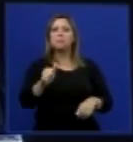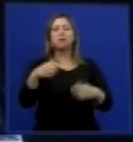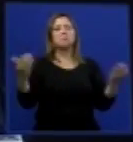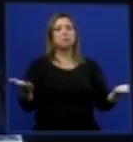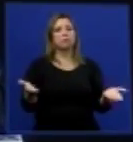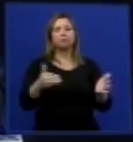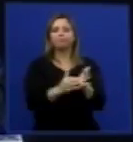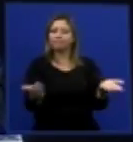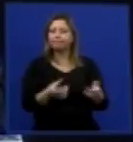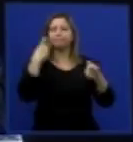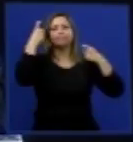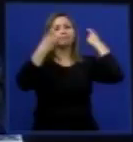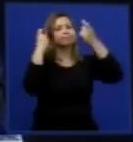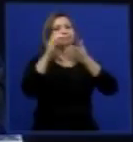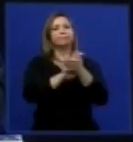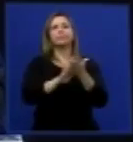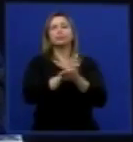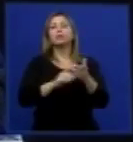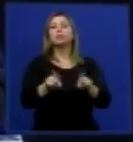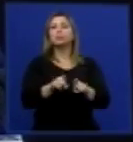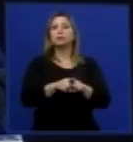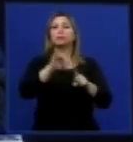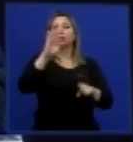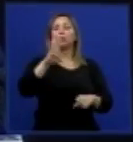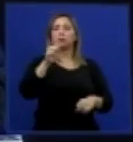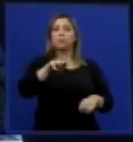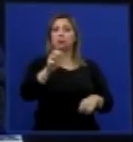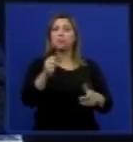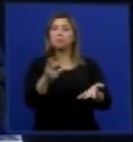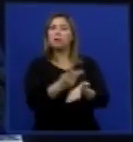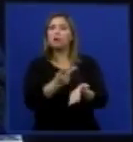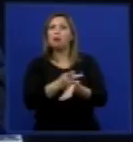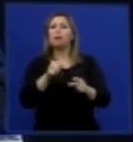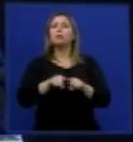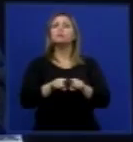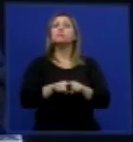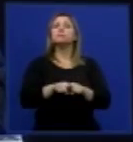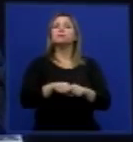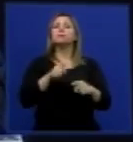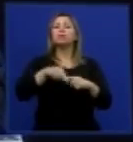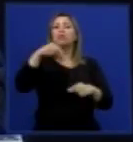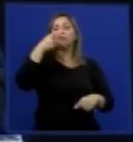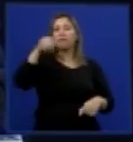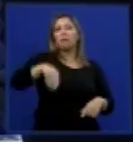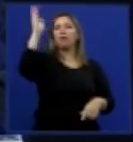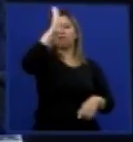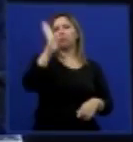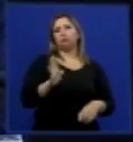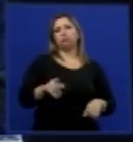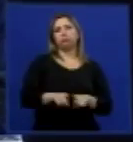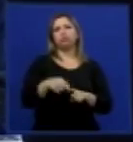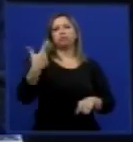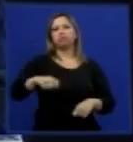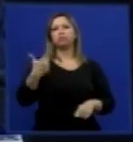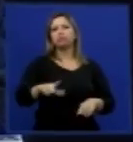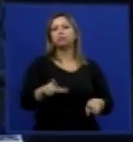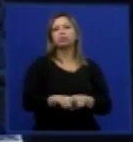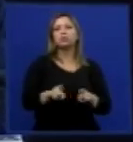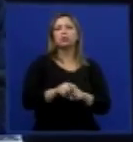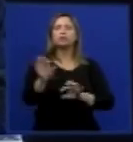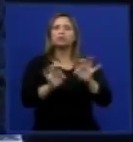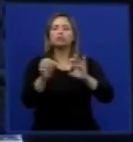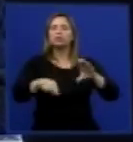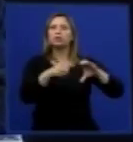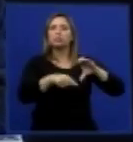preocupação com elas o Ibama falta com a verdade quando afirma que não existe no Brasil sistema de destruição de pneus